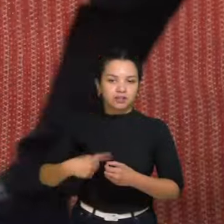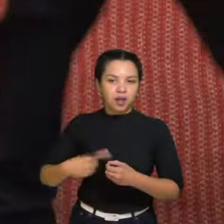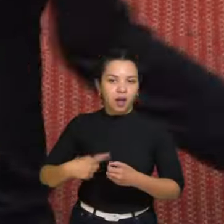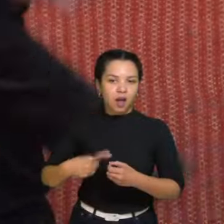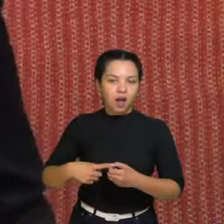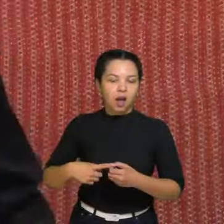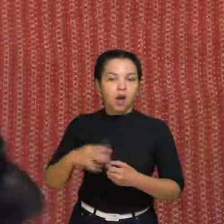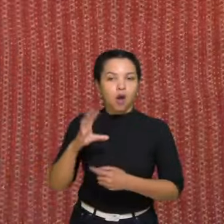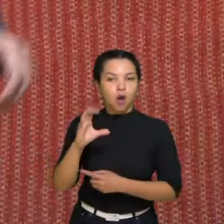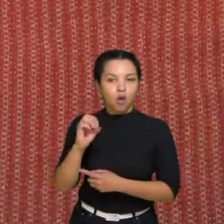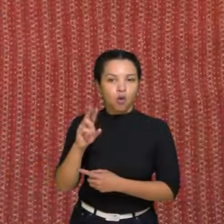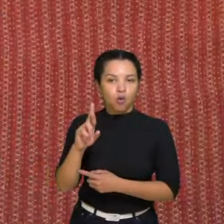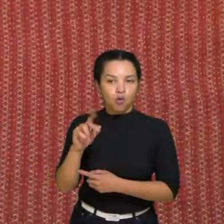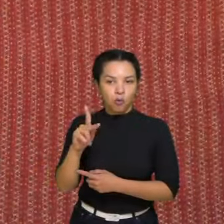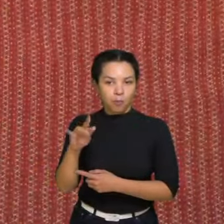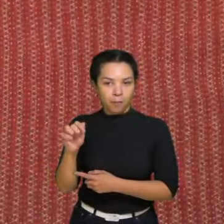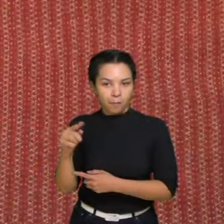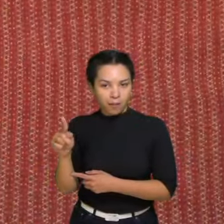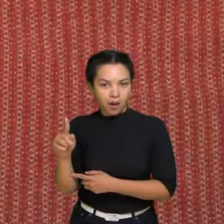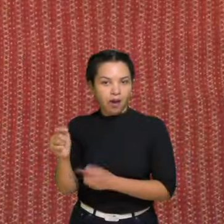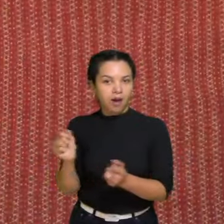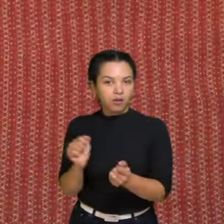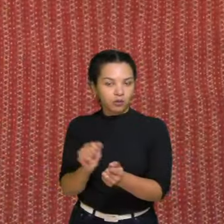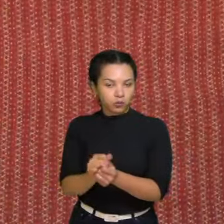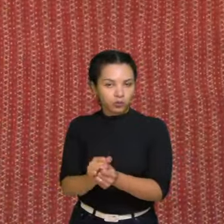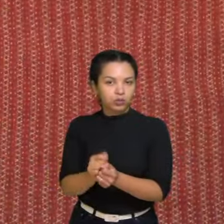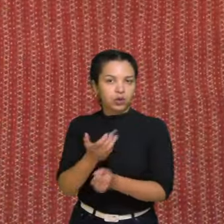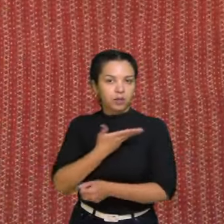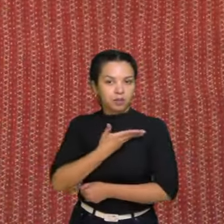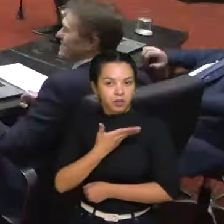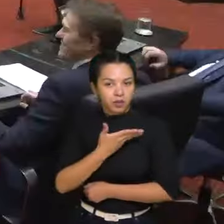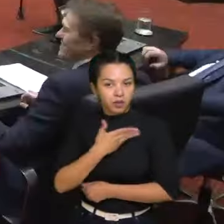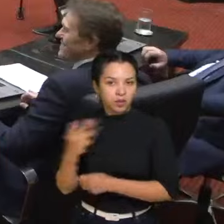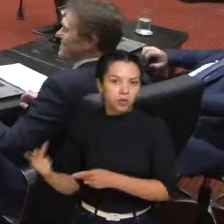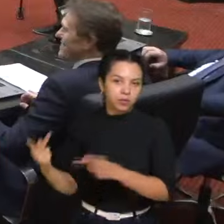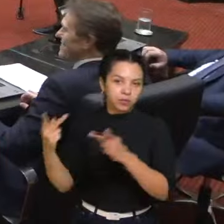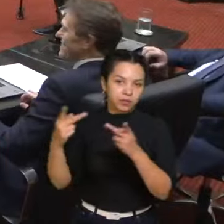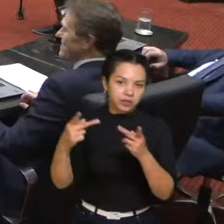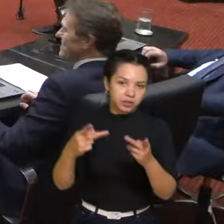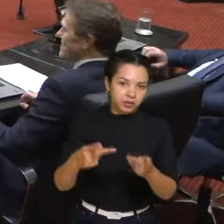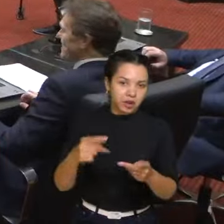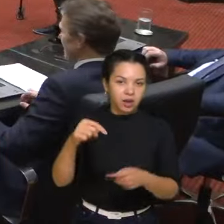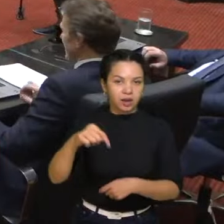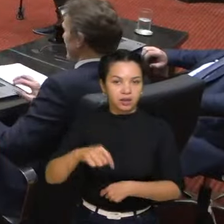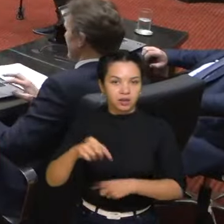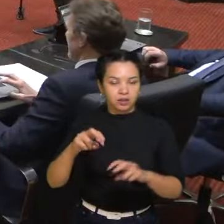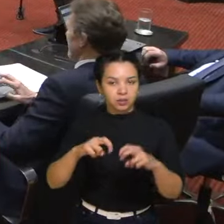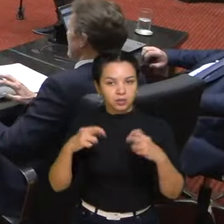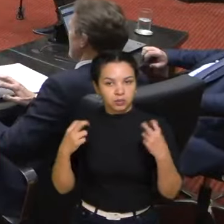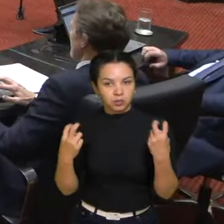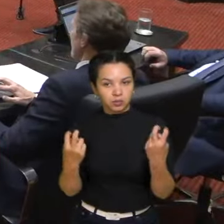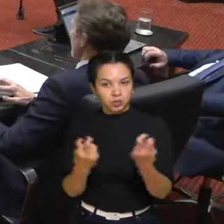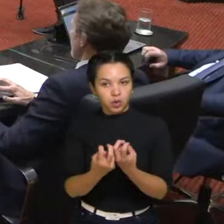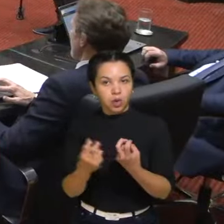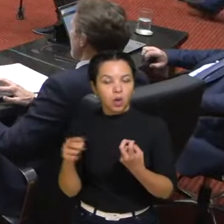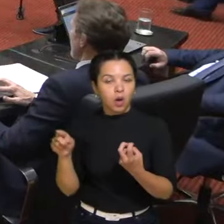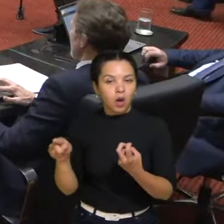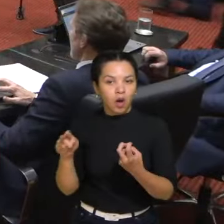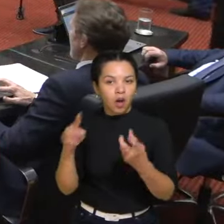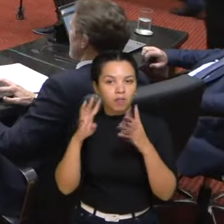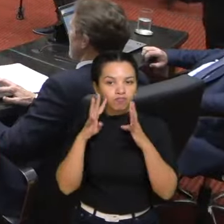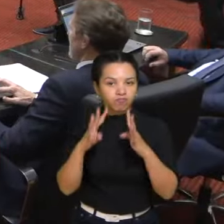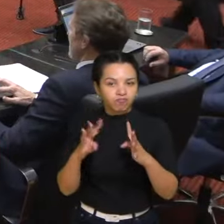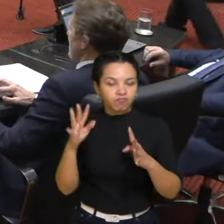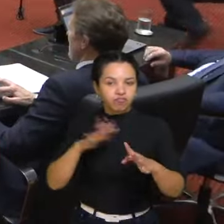amigo Hinkelden. Eles vieram aqui fazer um giro, né, muito ligado ao turismo.